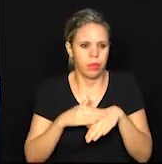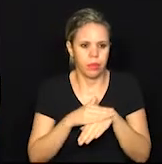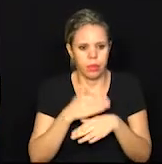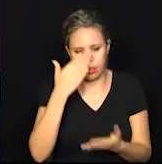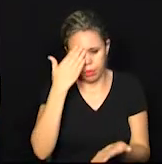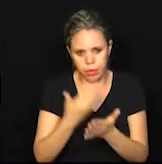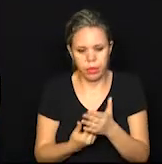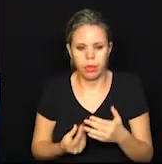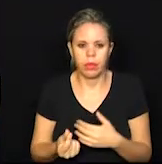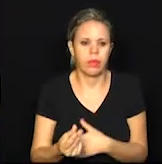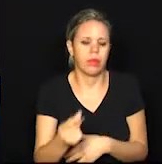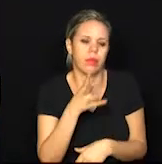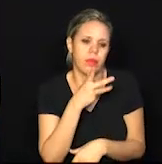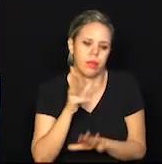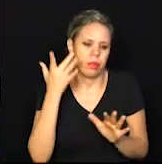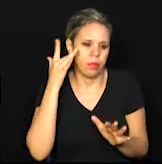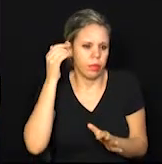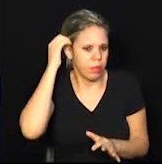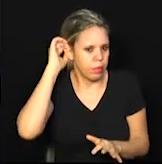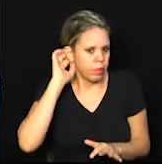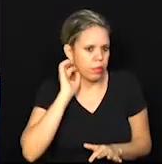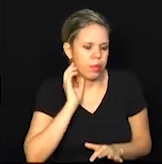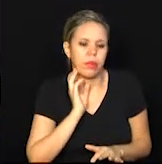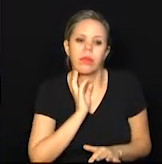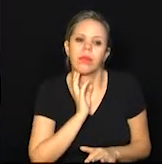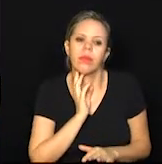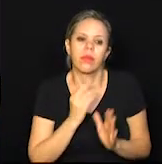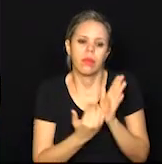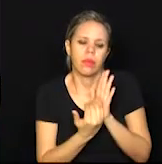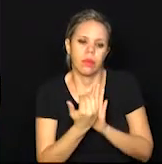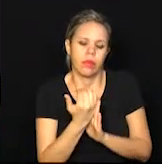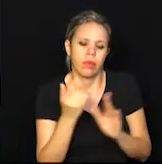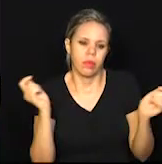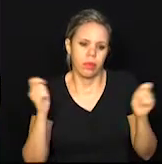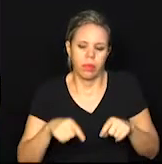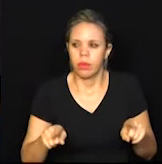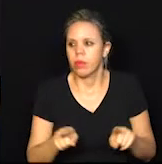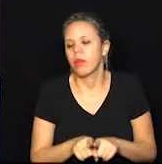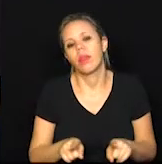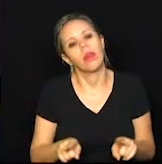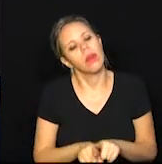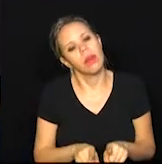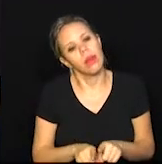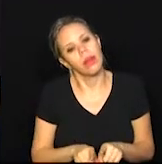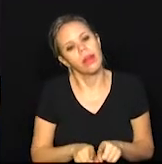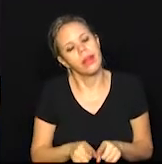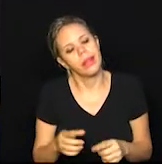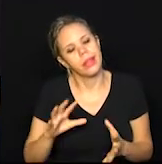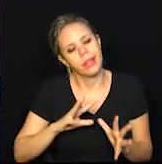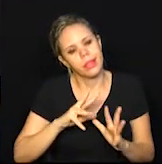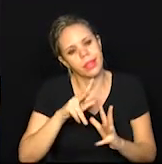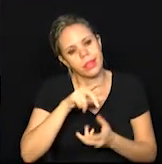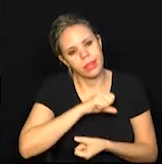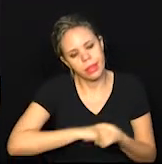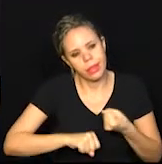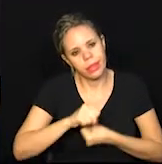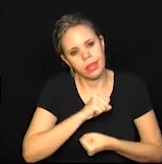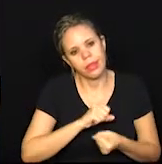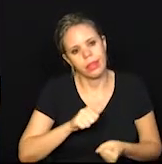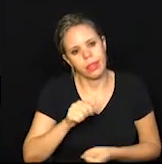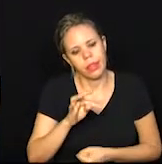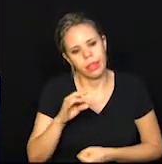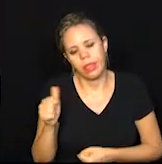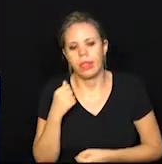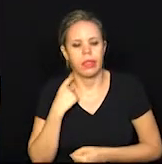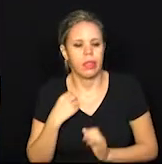mais para longo prazo, que seria aumentar também o potencial de forma sustentável das APAs, acho que um